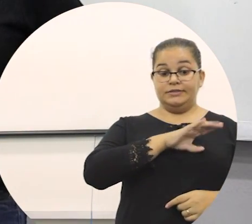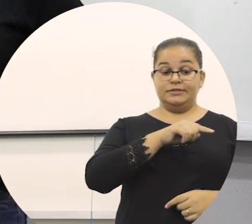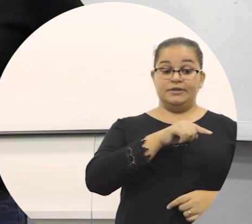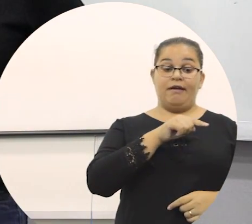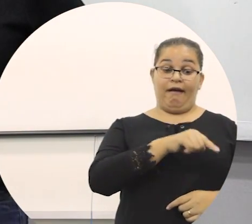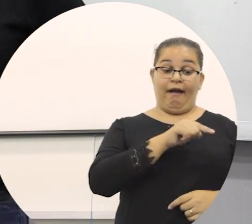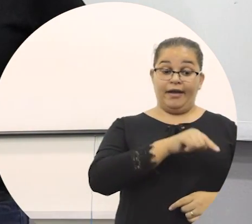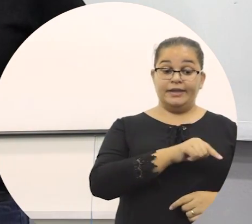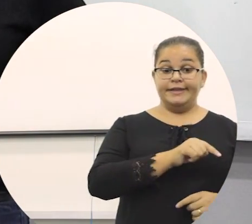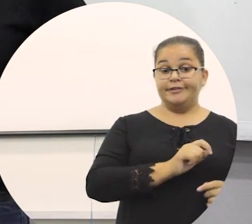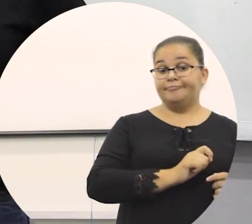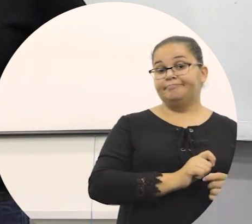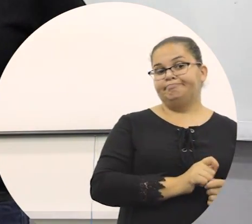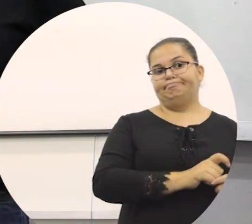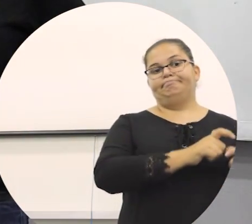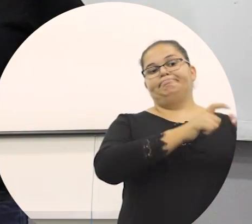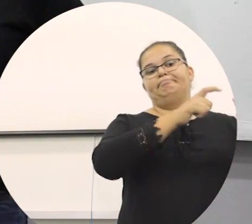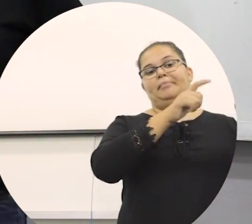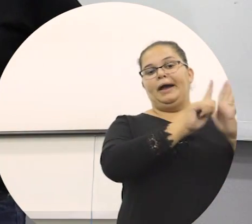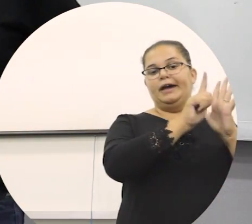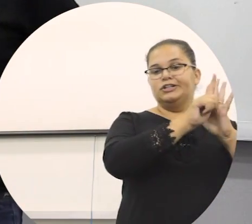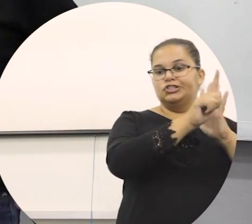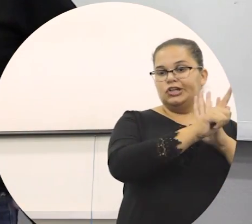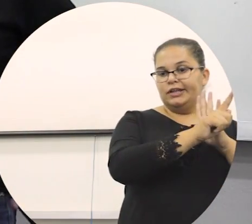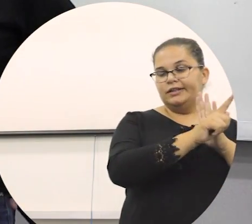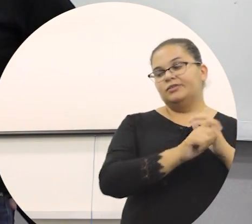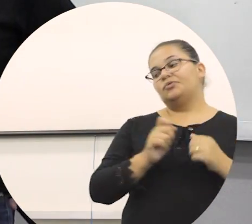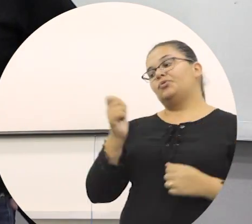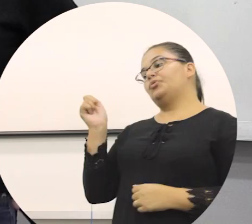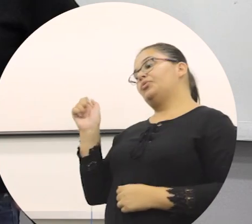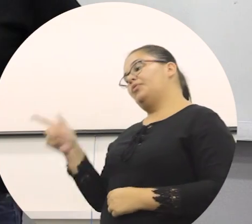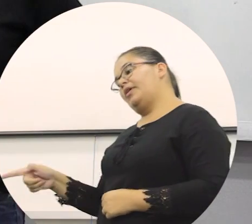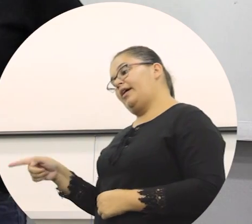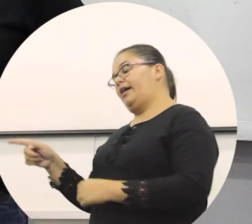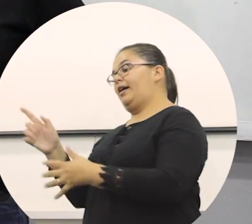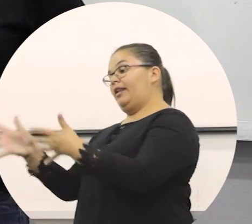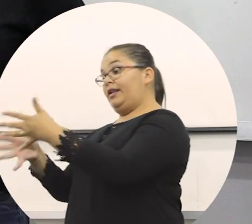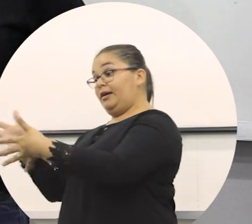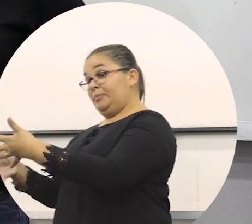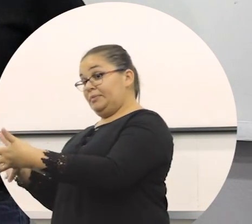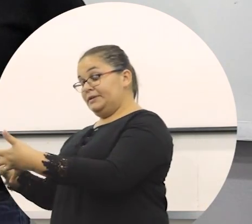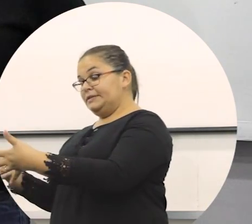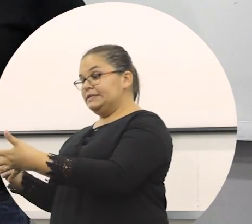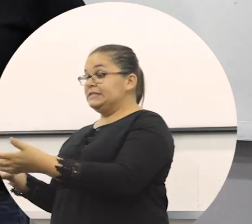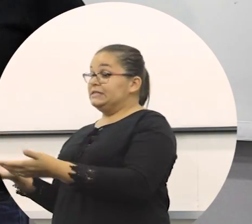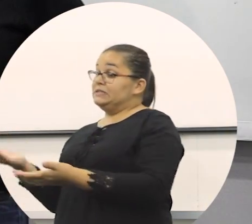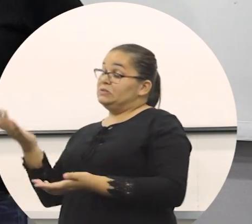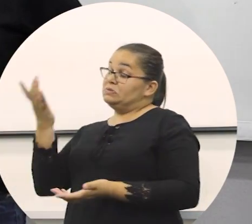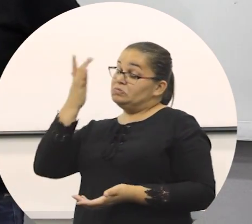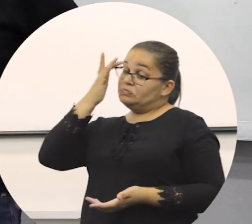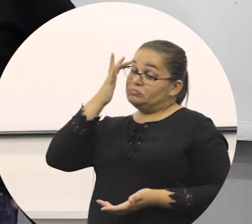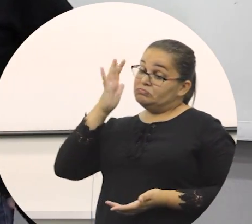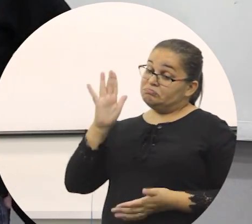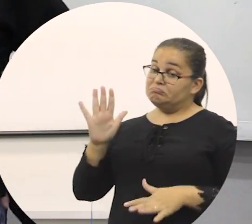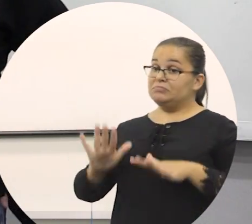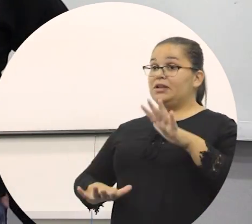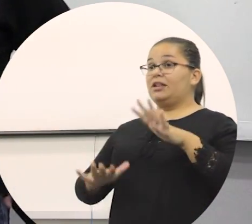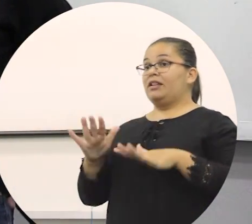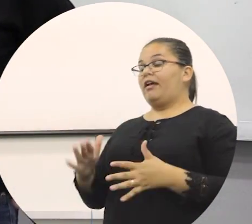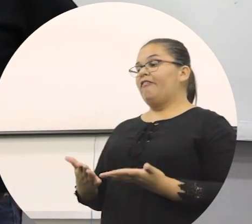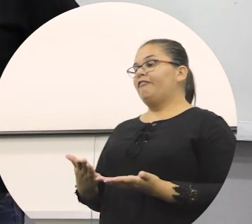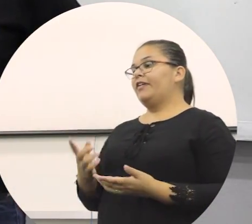língua portuguesa do que na língua de sinais. E, não sei, posso estar equivocada,